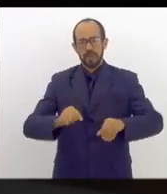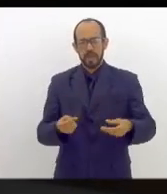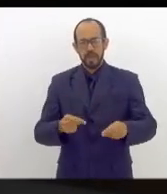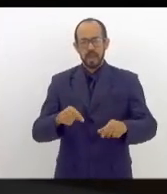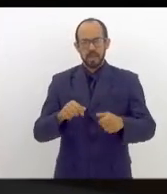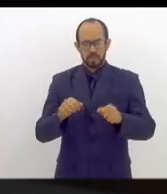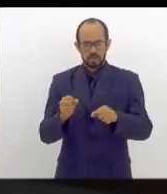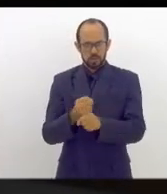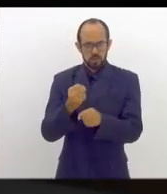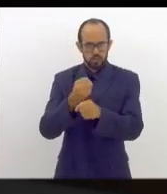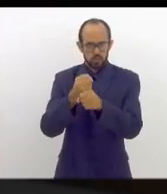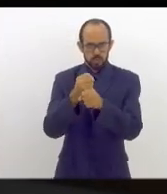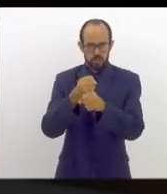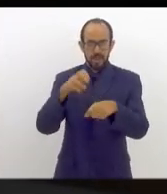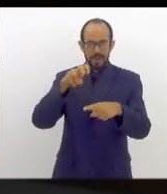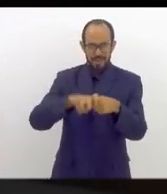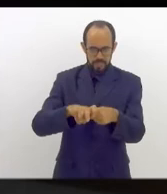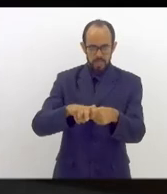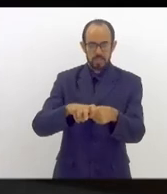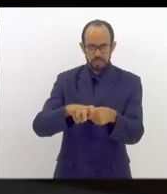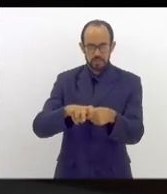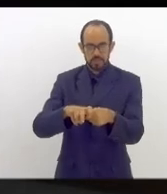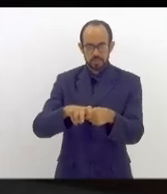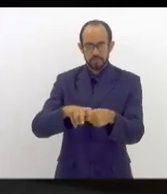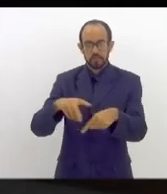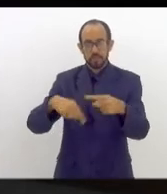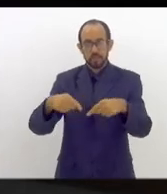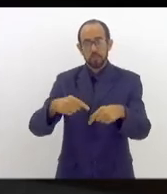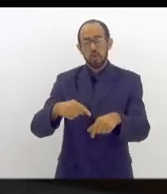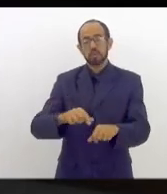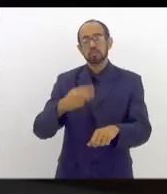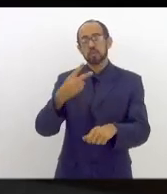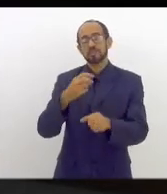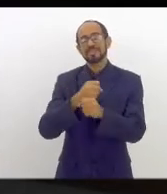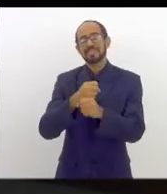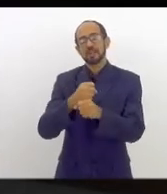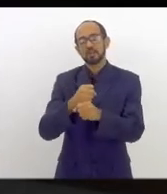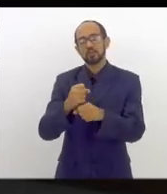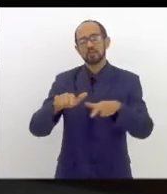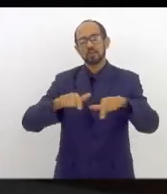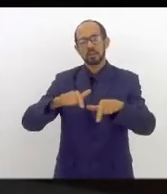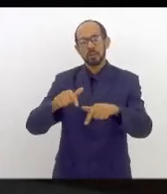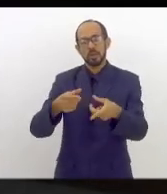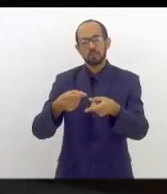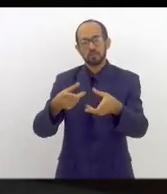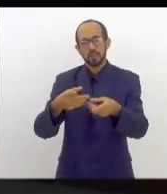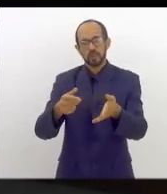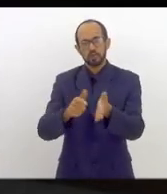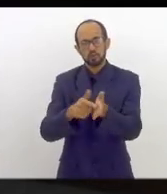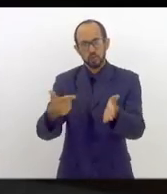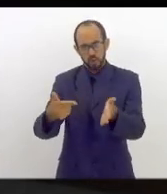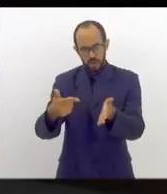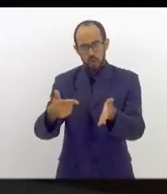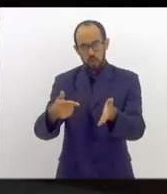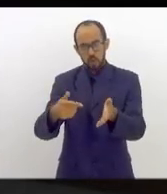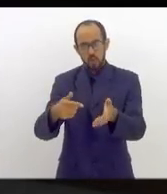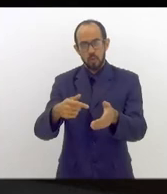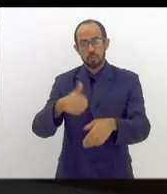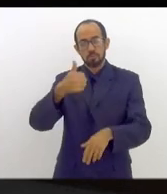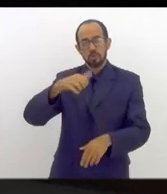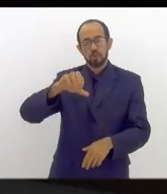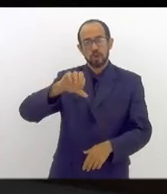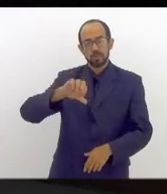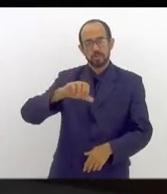após dois anos foi trabalhar em uma banca de jornal exercendo a profissão de jornaleiro quando no ano de